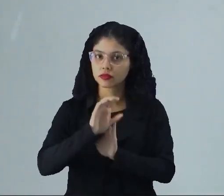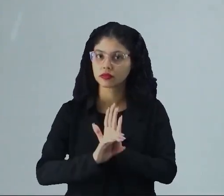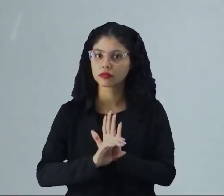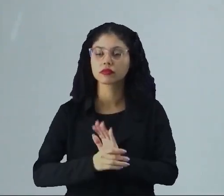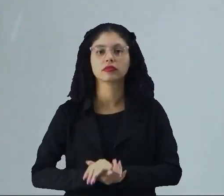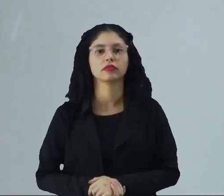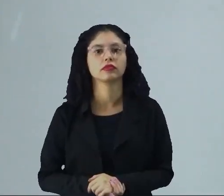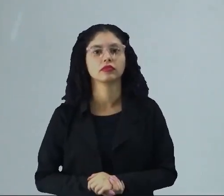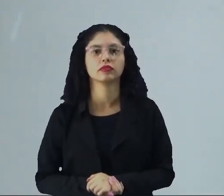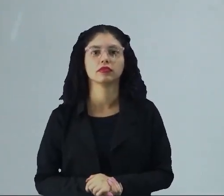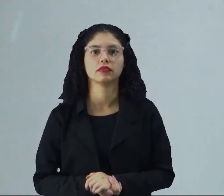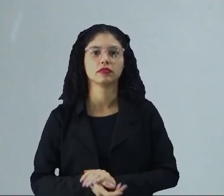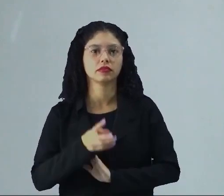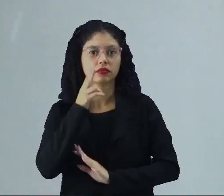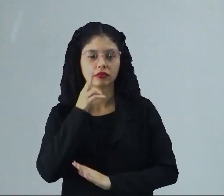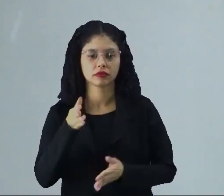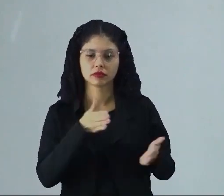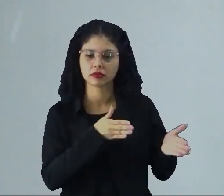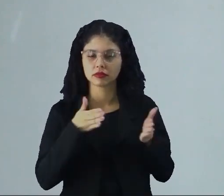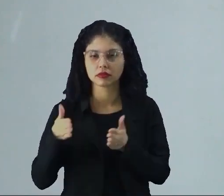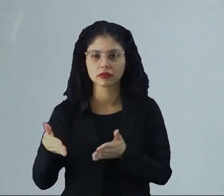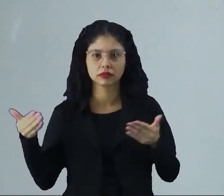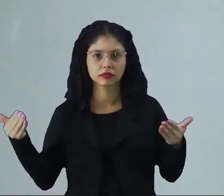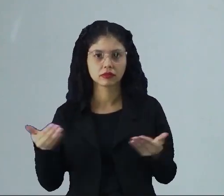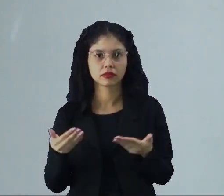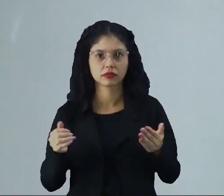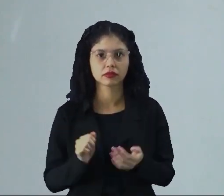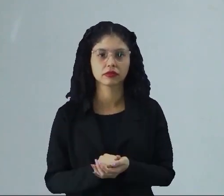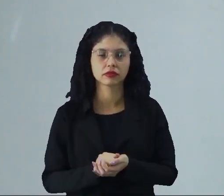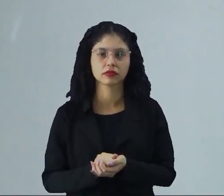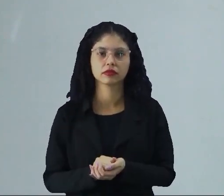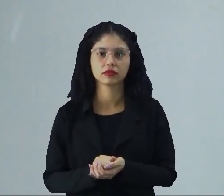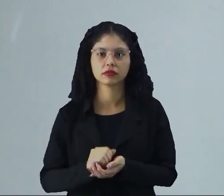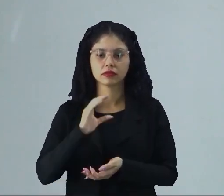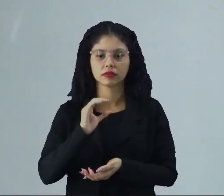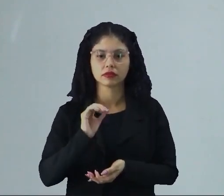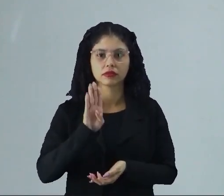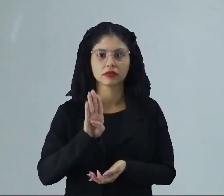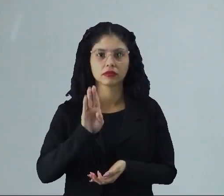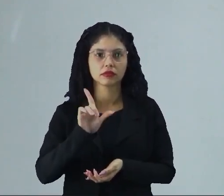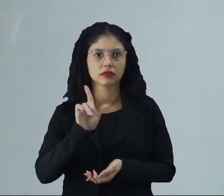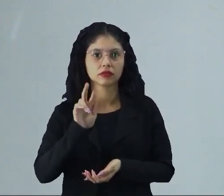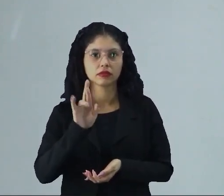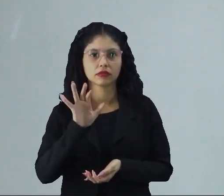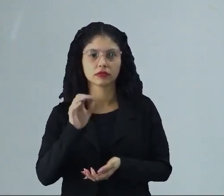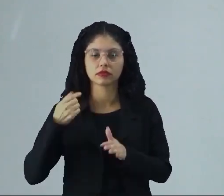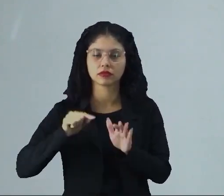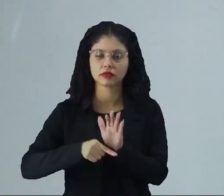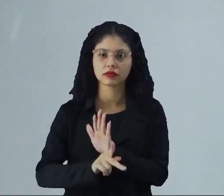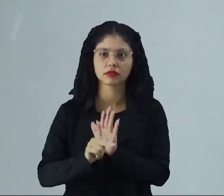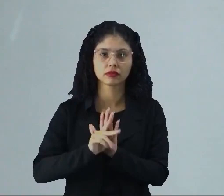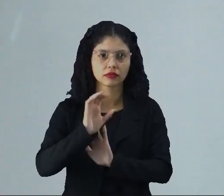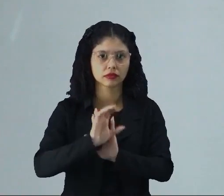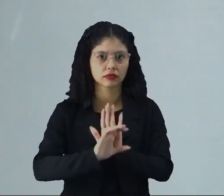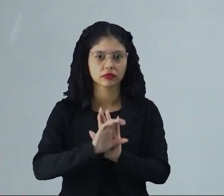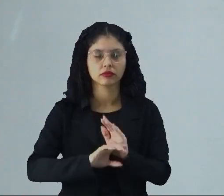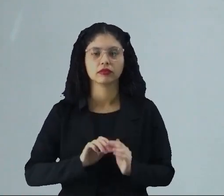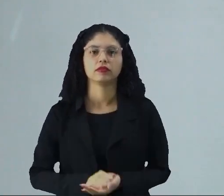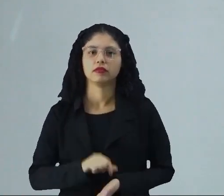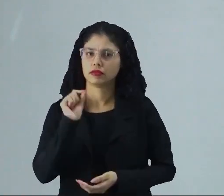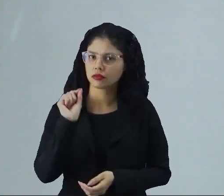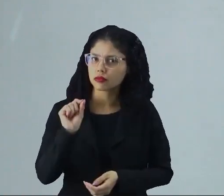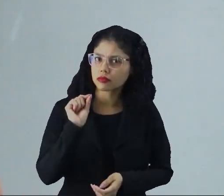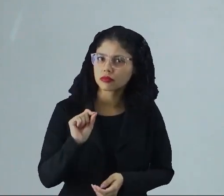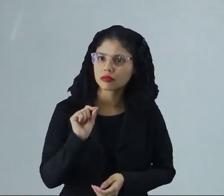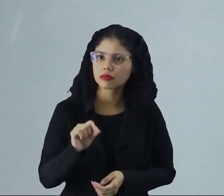conteúdo. Nós vamos ver a partir de agora o lançamento oblíquo dentro desse conteúdo. O